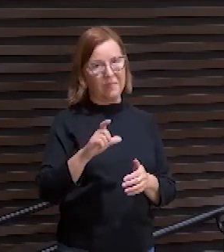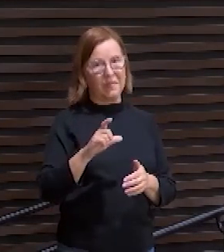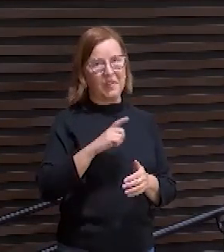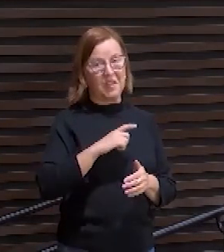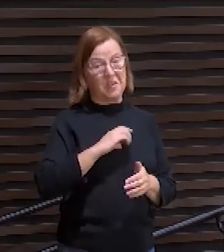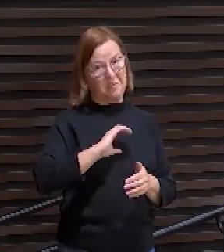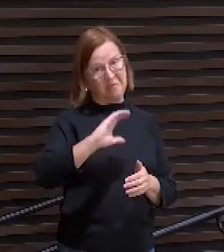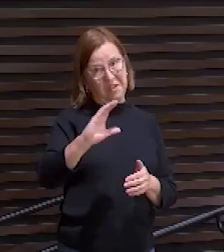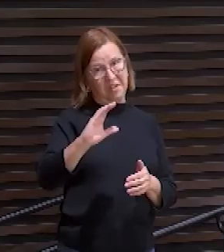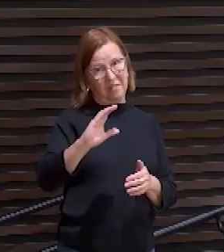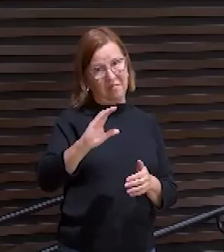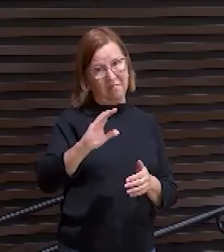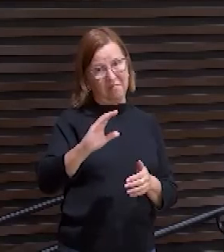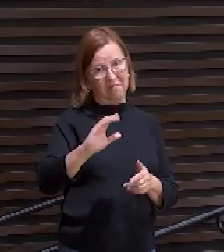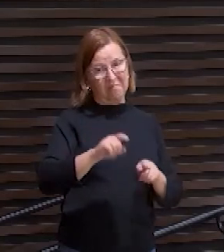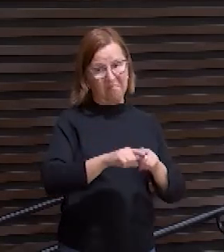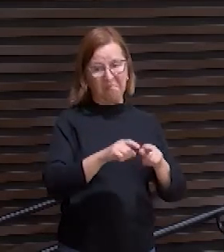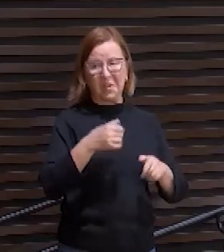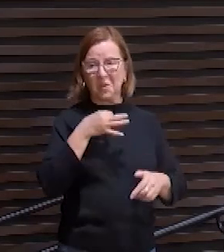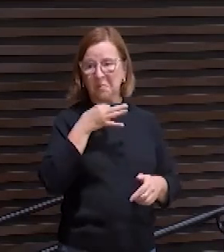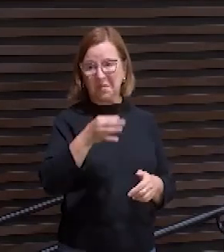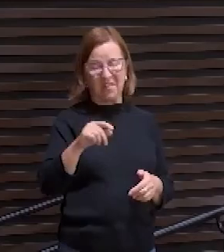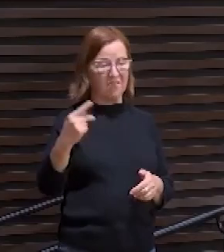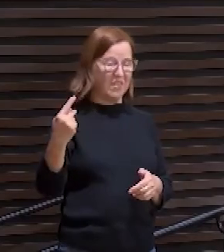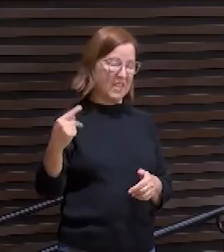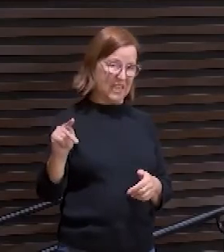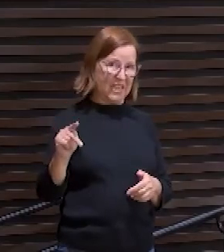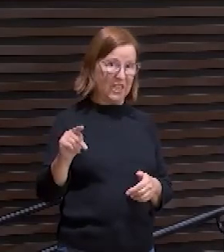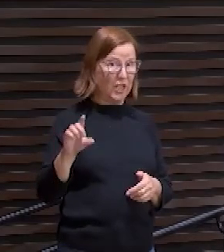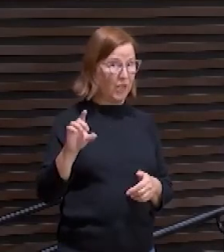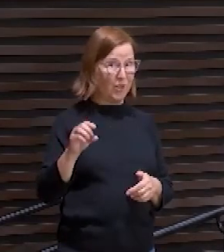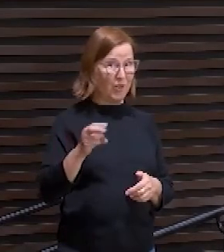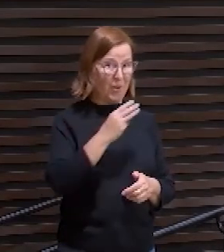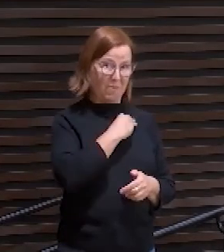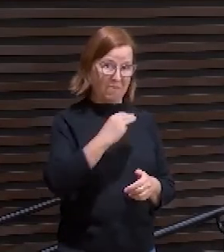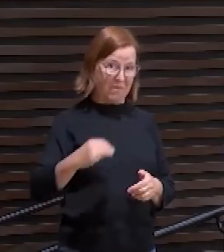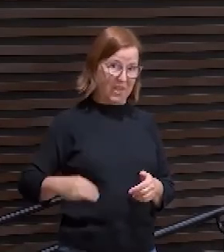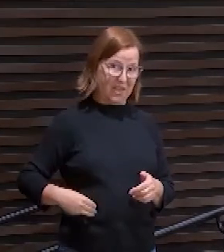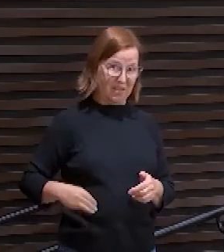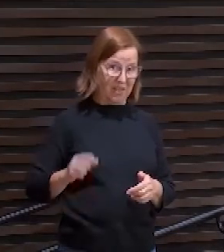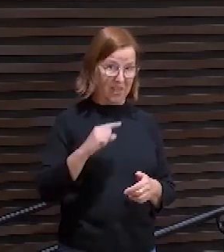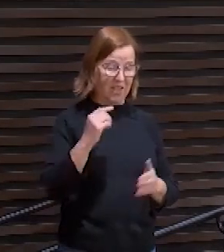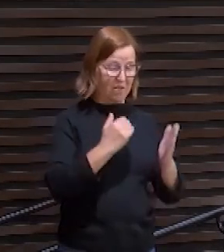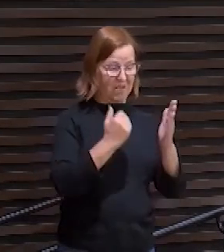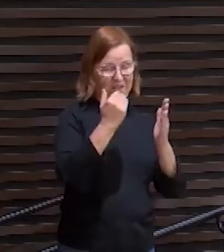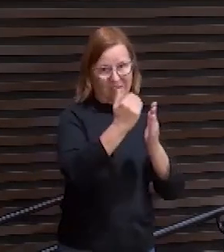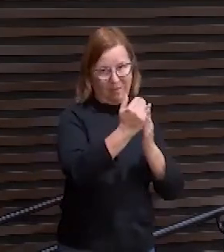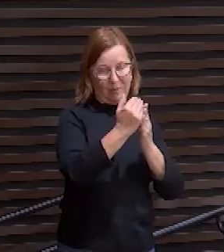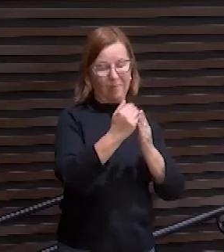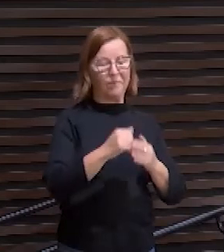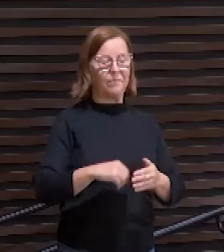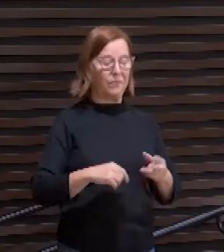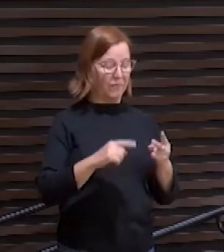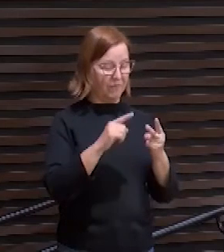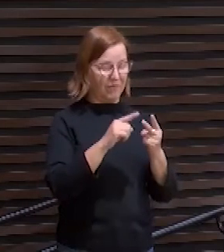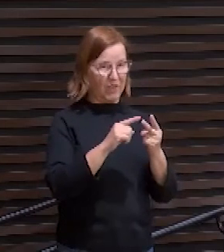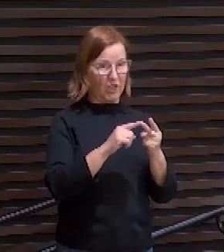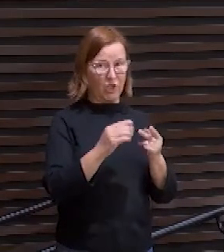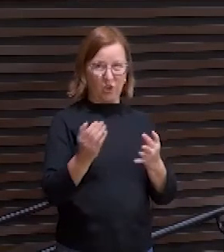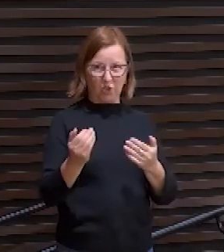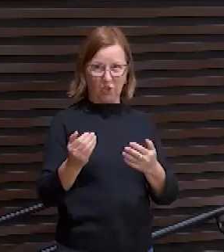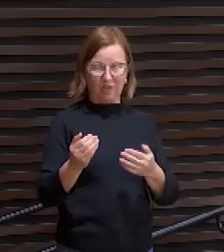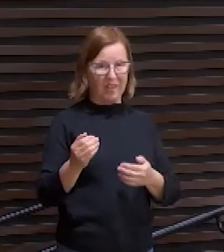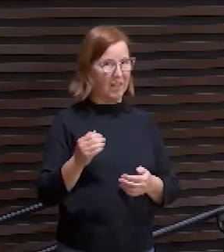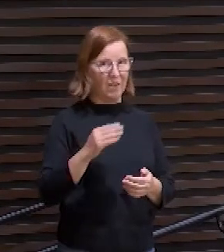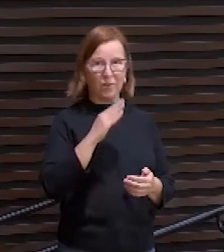mestre. Não era o mestre dos mestres. E dois, aquele jovem rico desconhecia